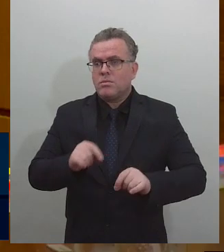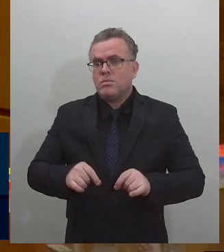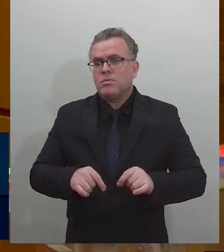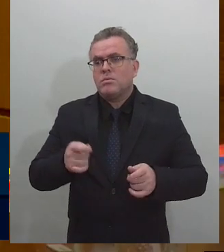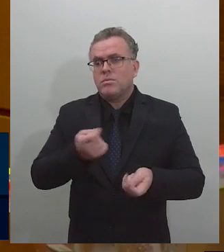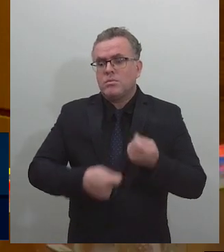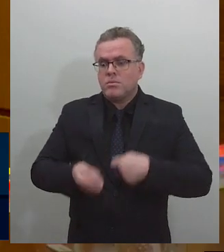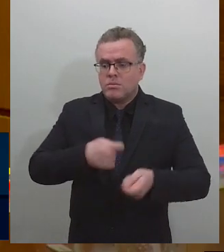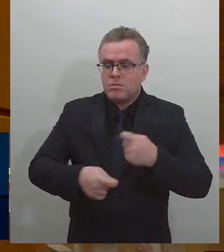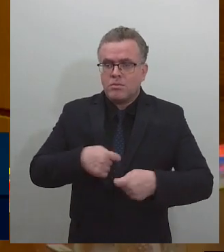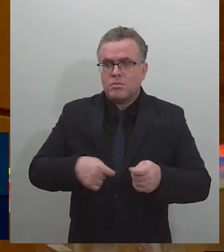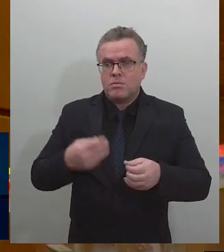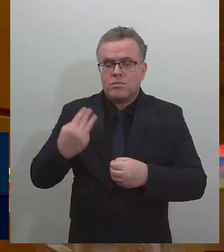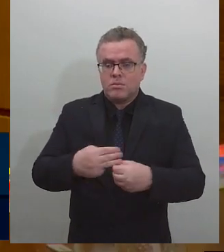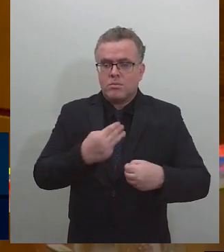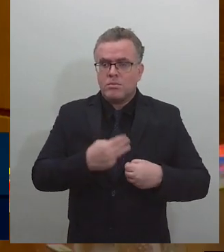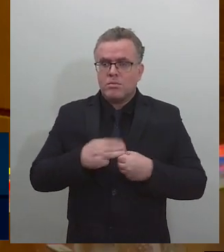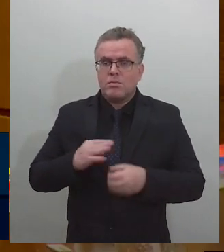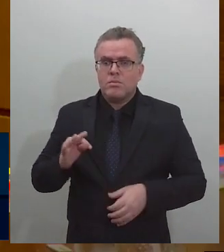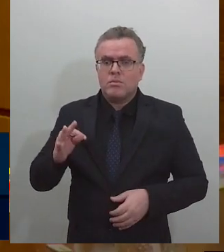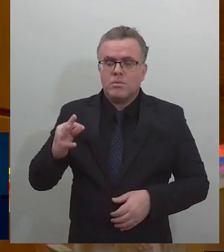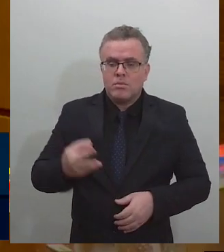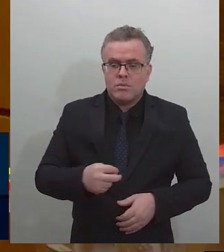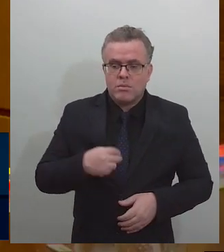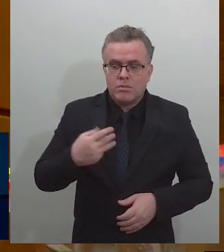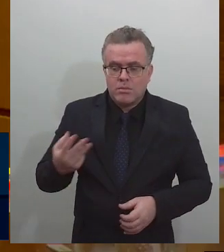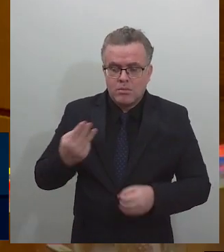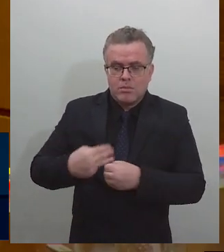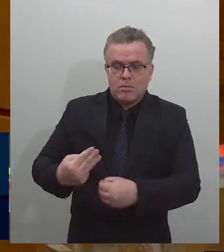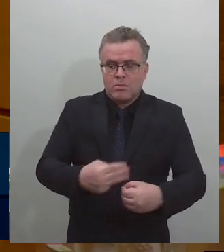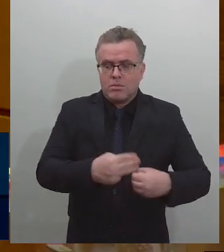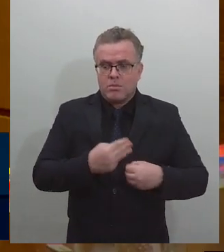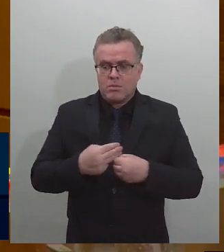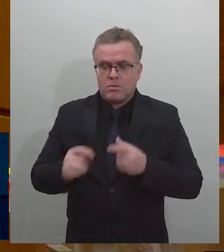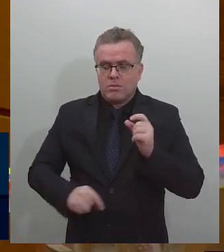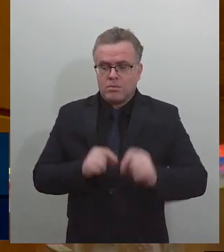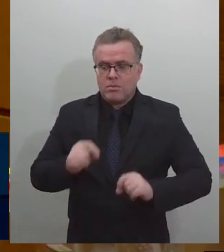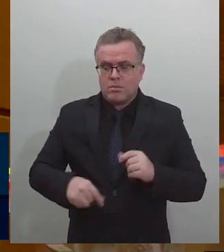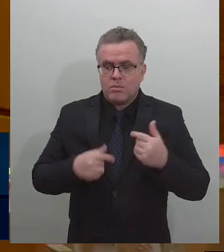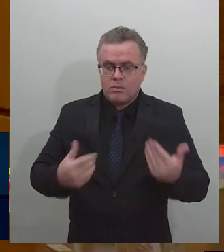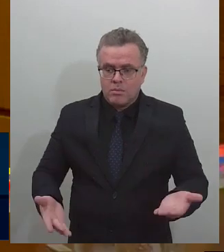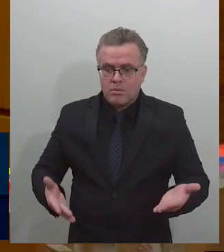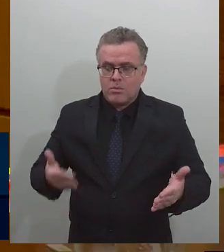os municípios, porque desde quando eu entrei na política eu nunca pensei